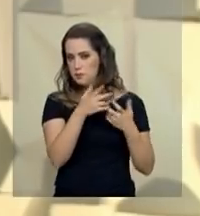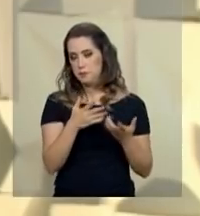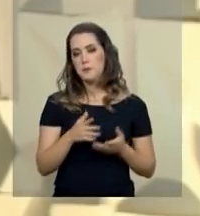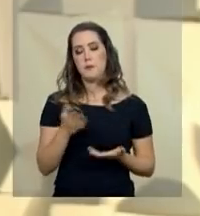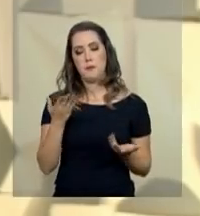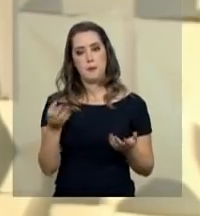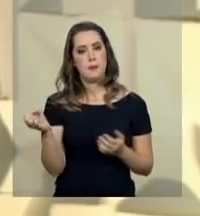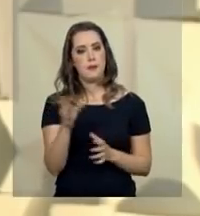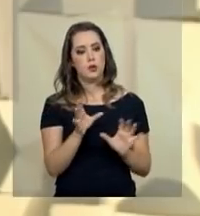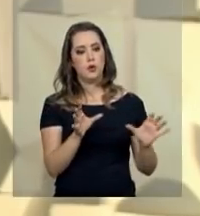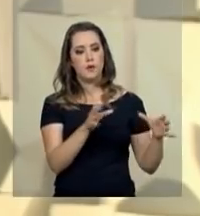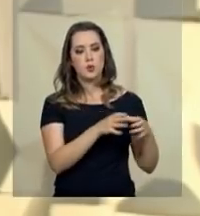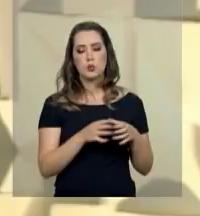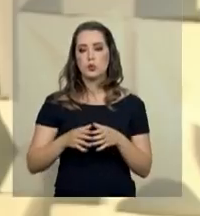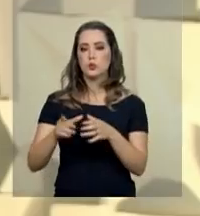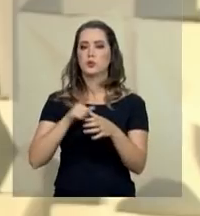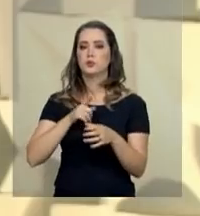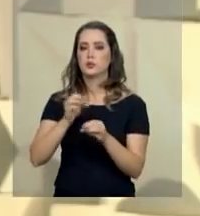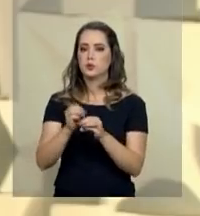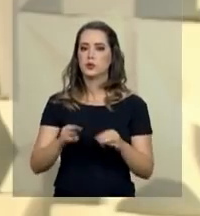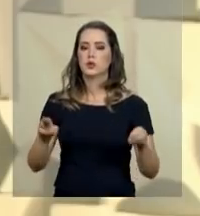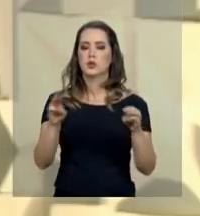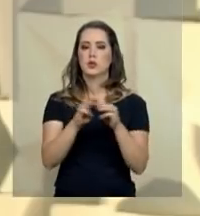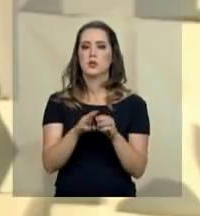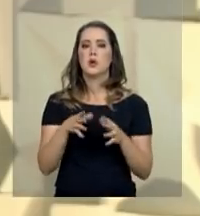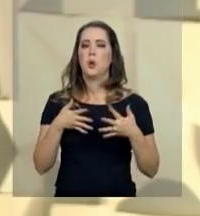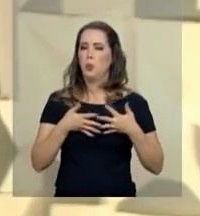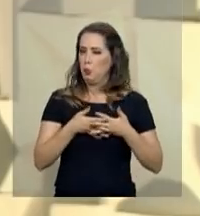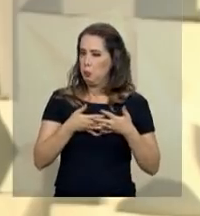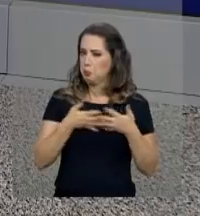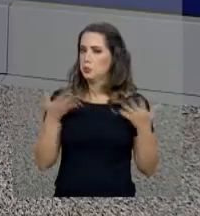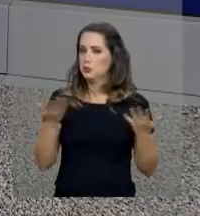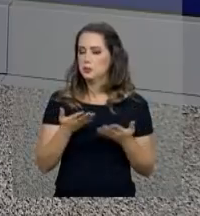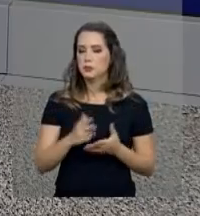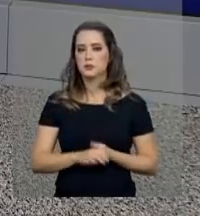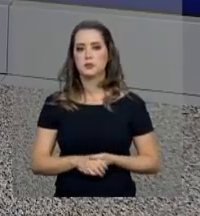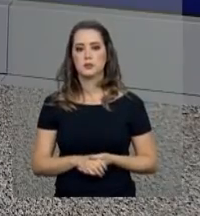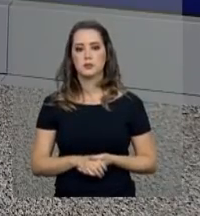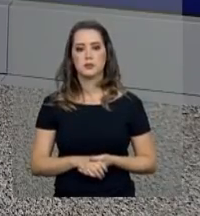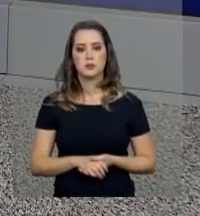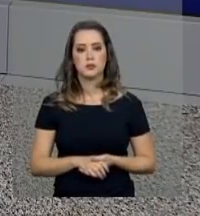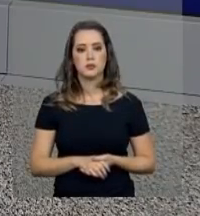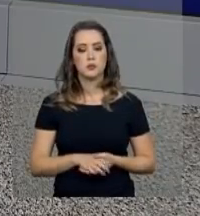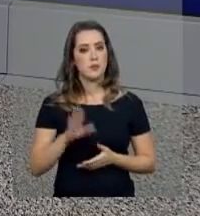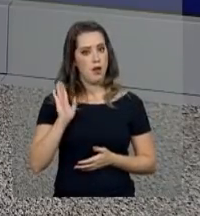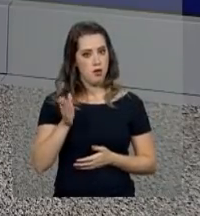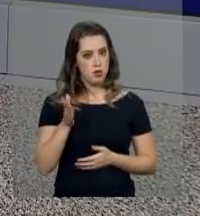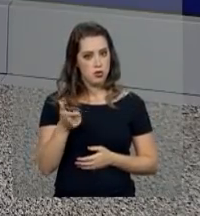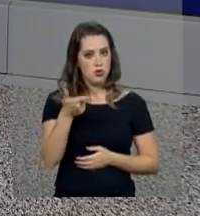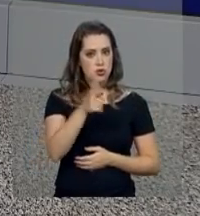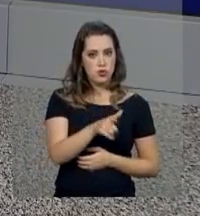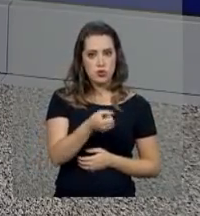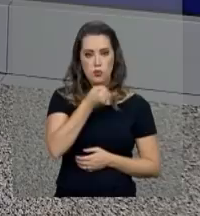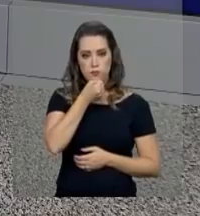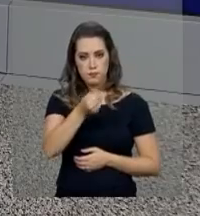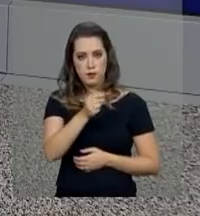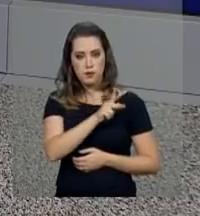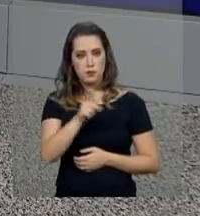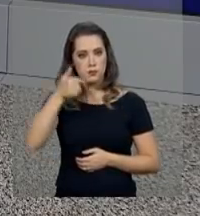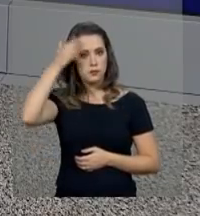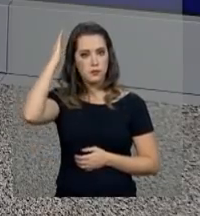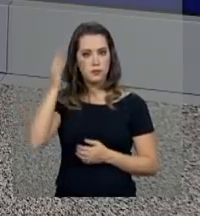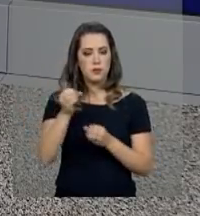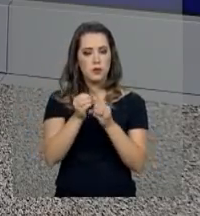da ONU e hoje ela tem uma estrutura muito complexa, né? E daqui a pouco, o discurso do presidente Michel Temer